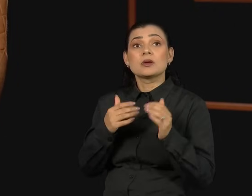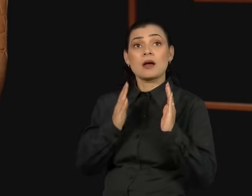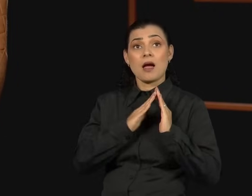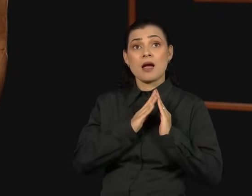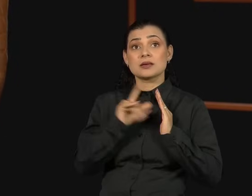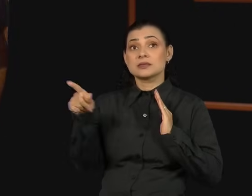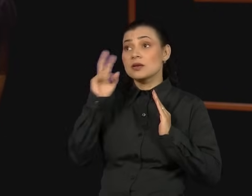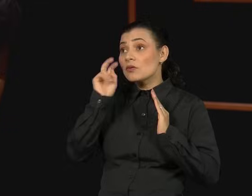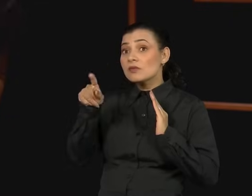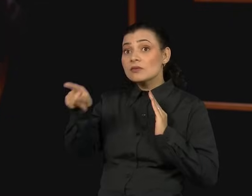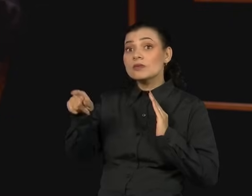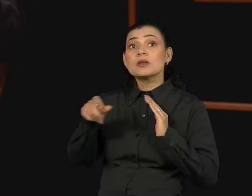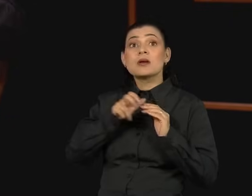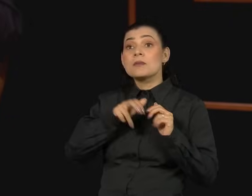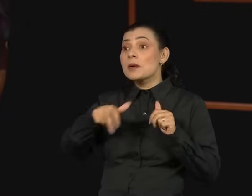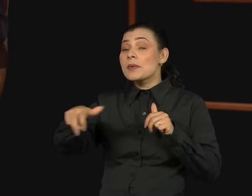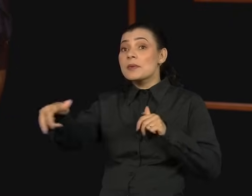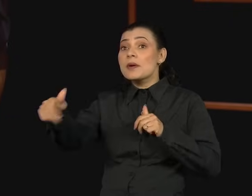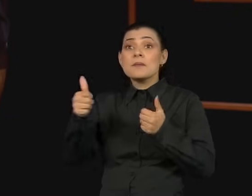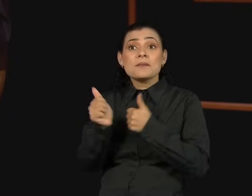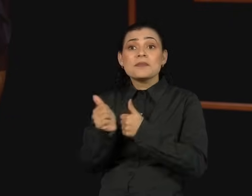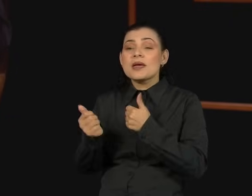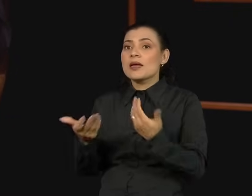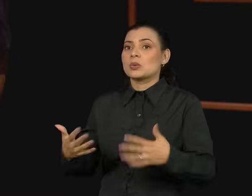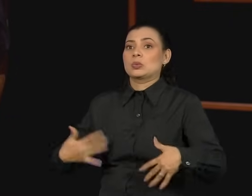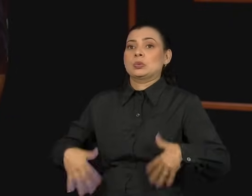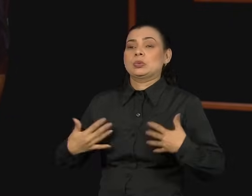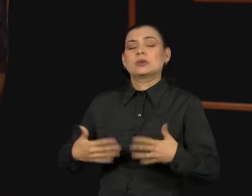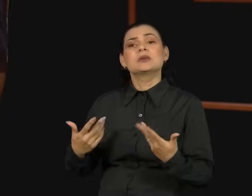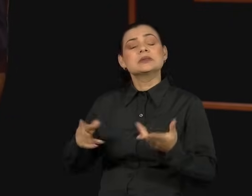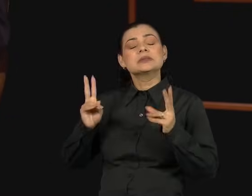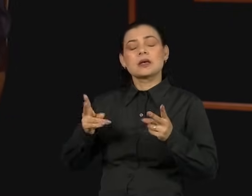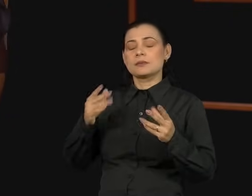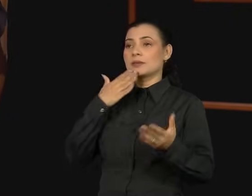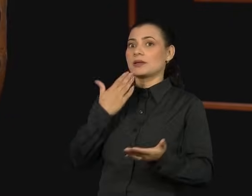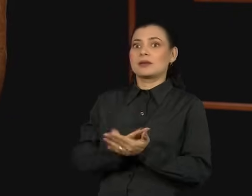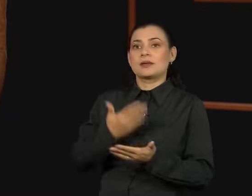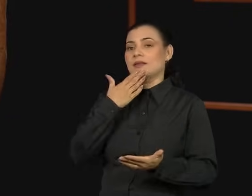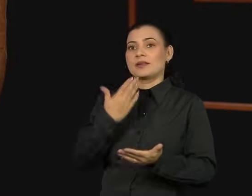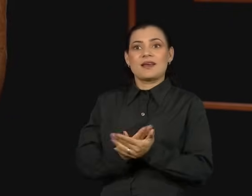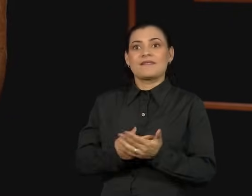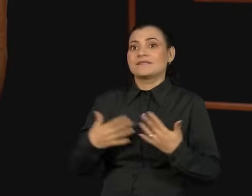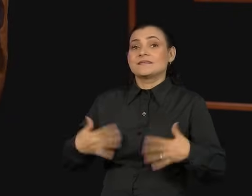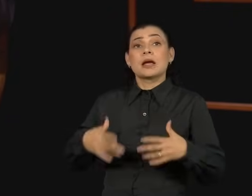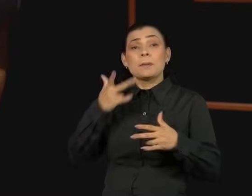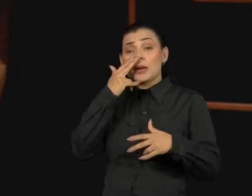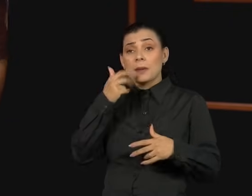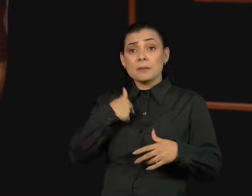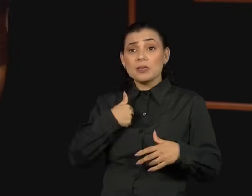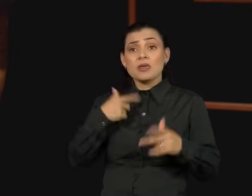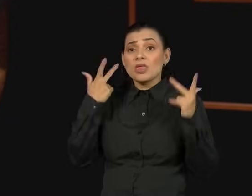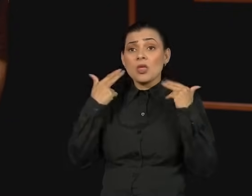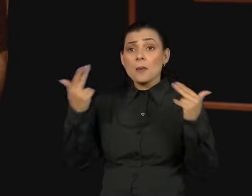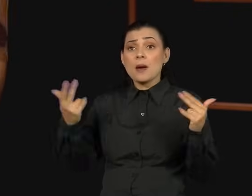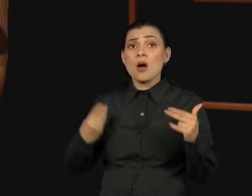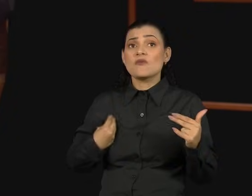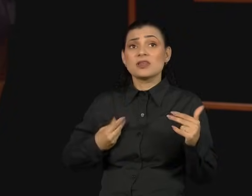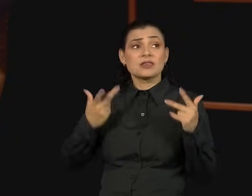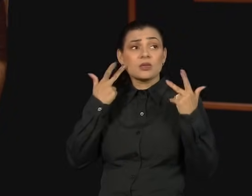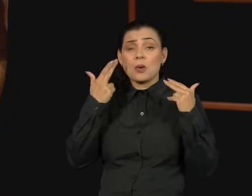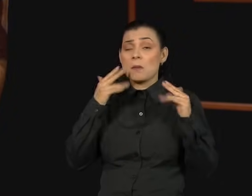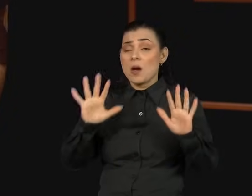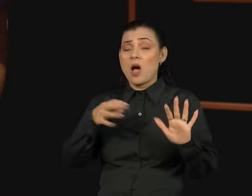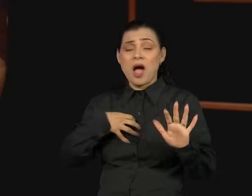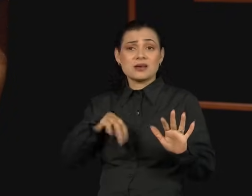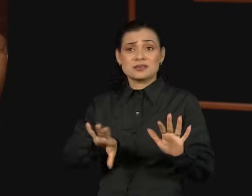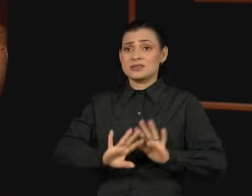casa, eu descia na Vila Belmiro. Então, é uma coisa muito espantosa que eu achava que era normal, que assim era a vida, né? Que